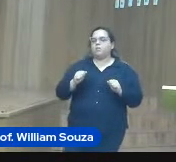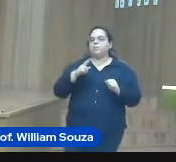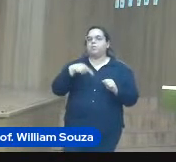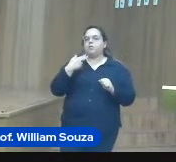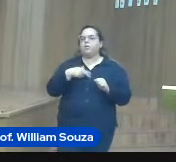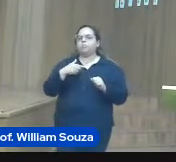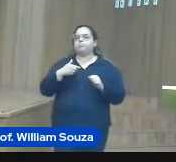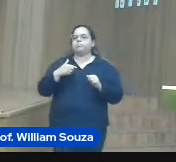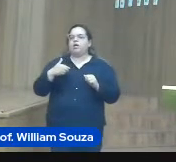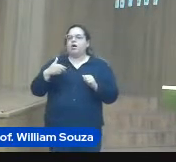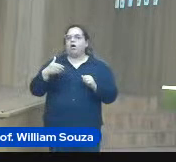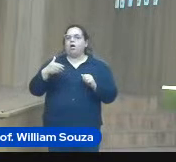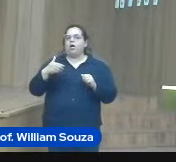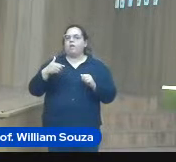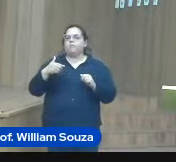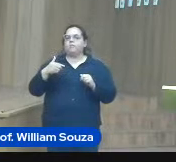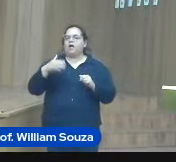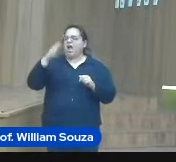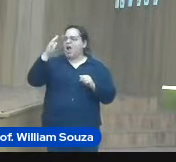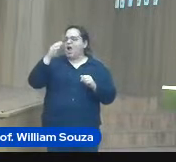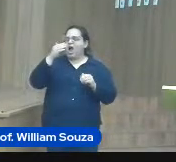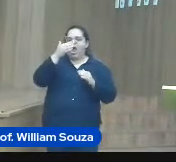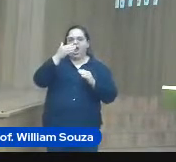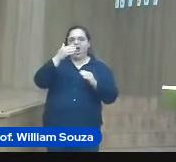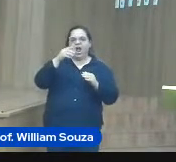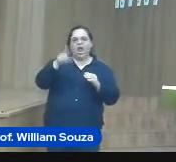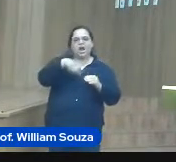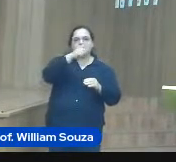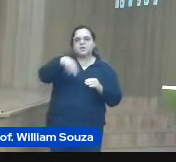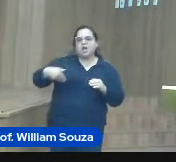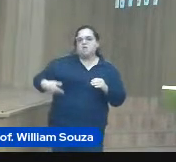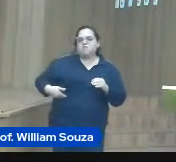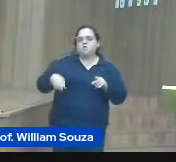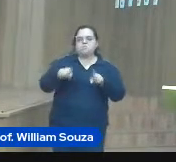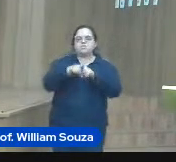a fome, para a gente combater a desigualdade social.